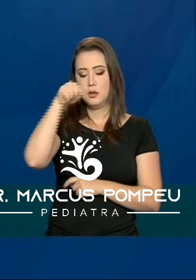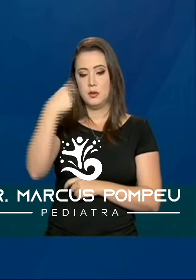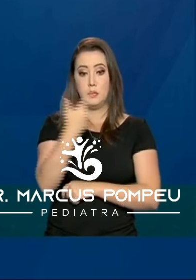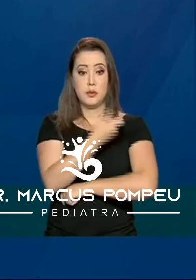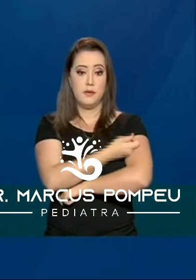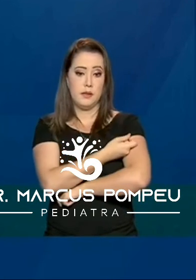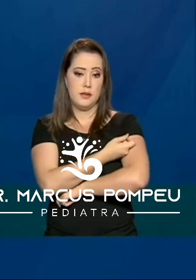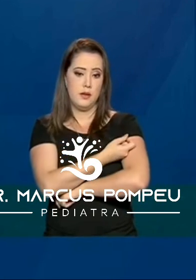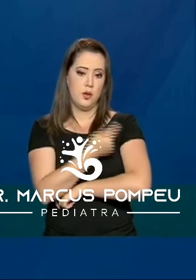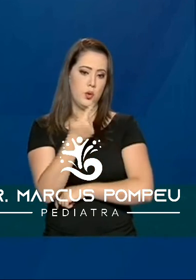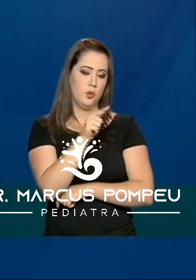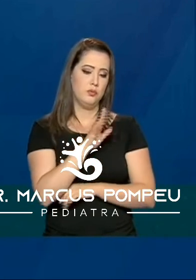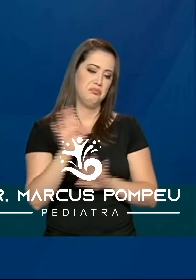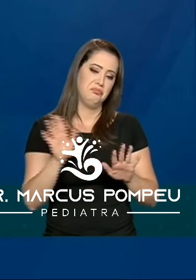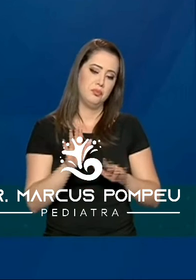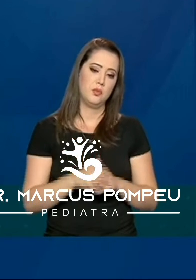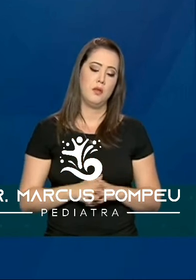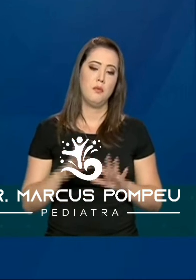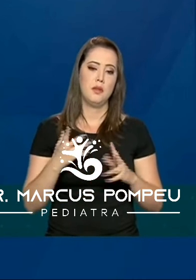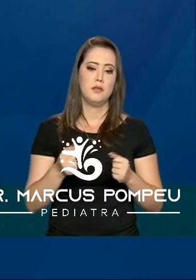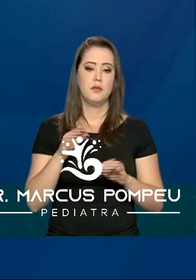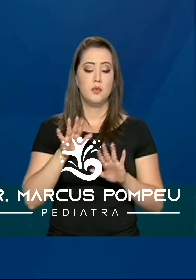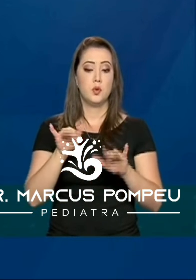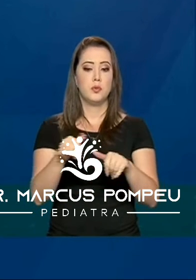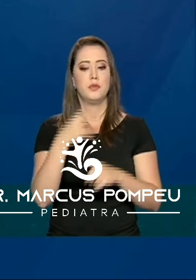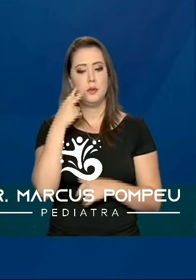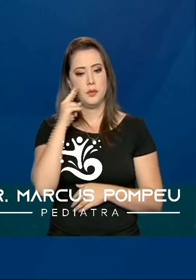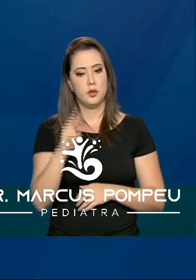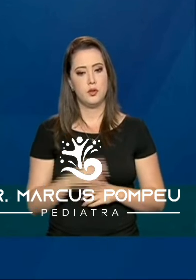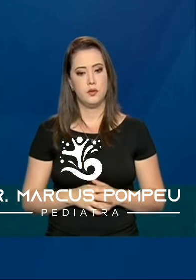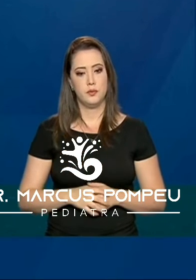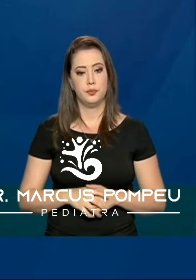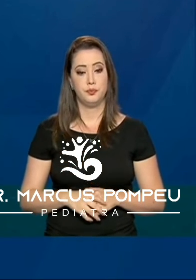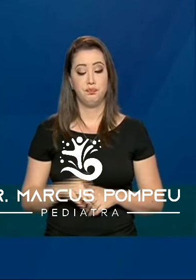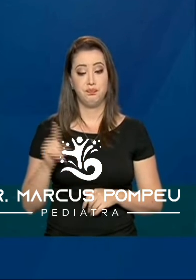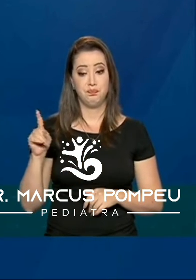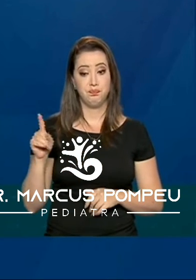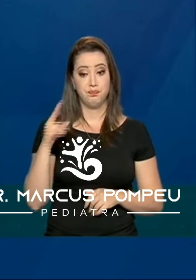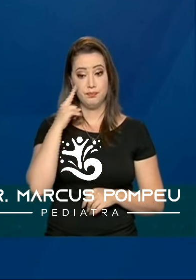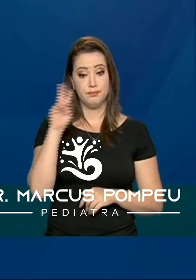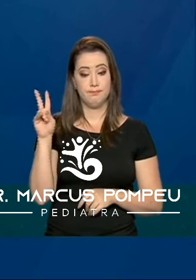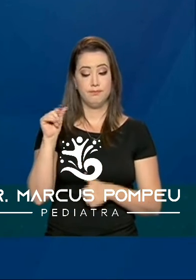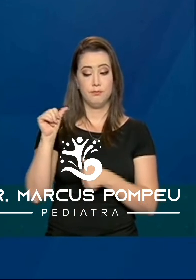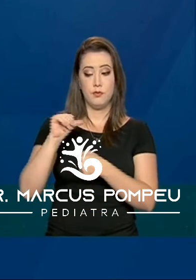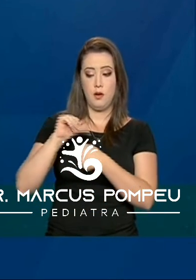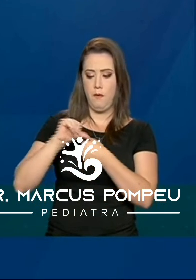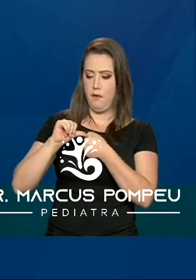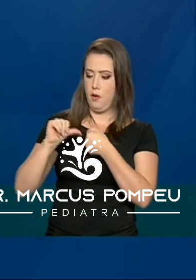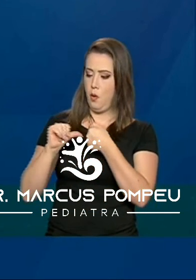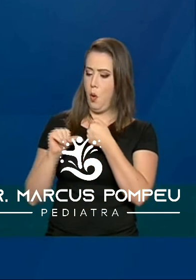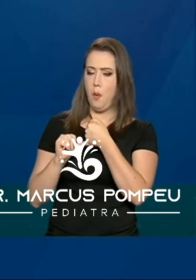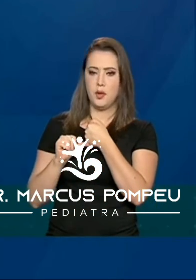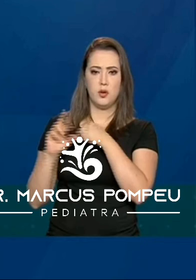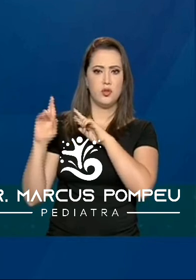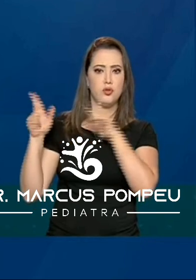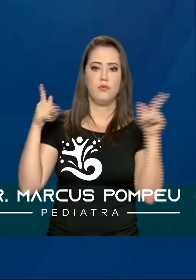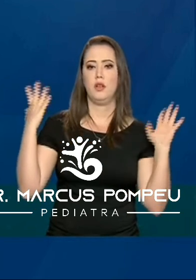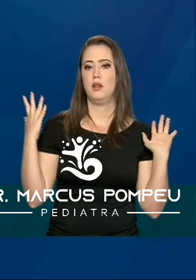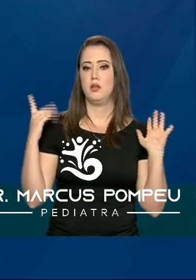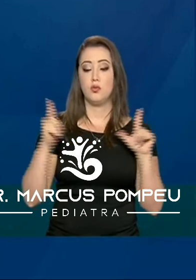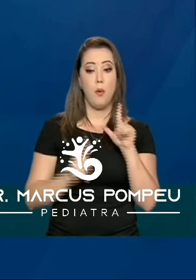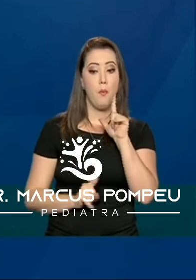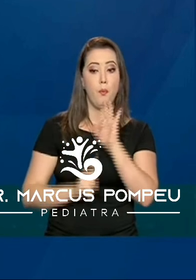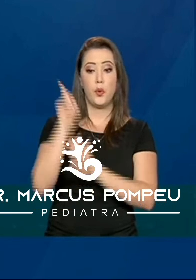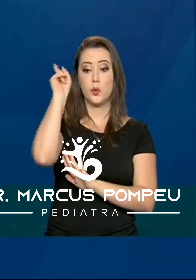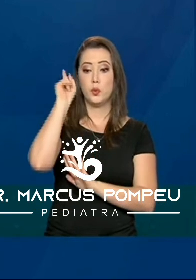pós-vacina, e não outros. Mas vamos até o final aqui, que nós vamos ver. Essa é a Omicron. A Omicron é fora do padrão. Ela dispara,